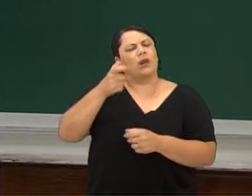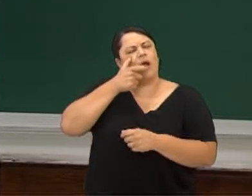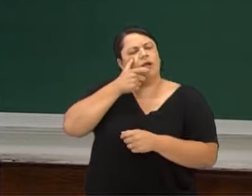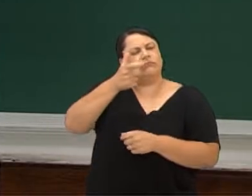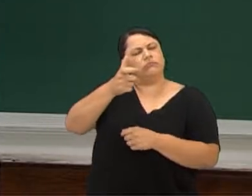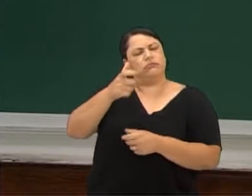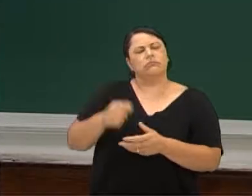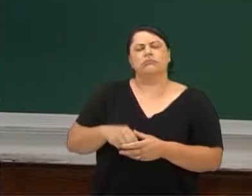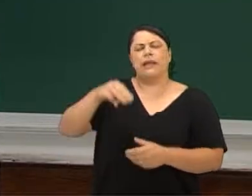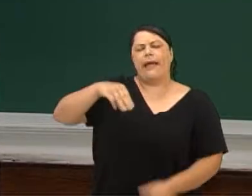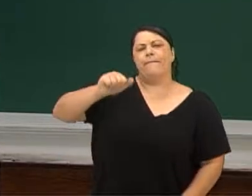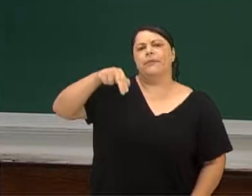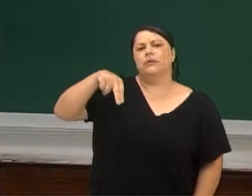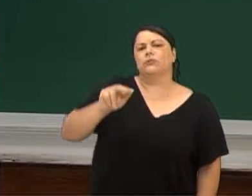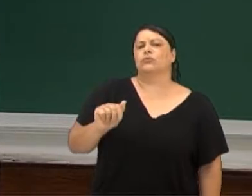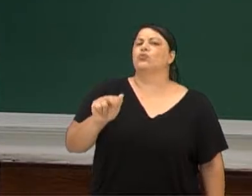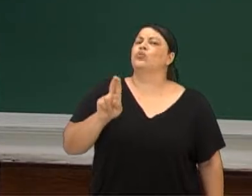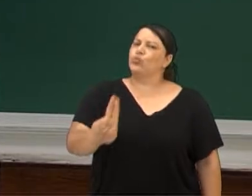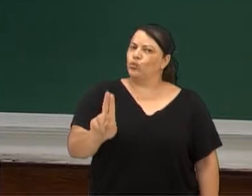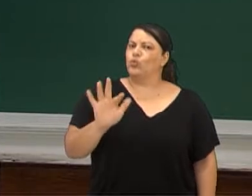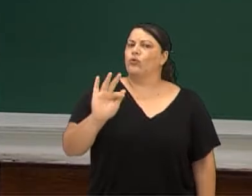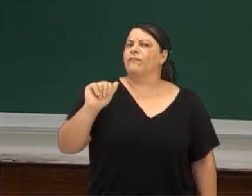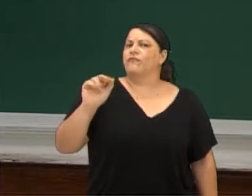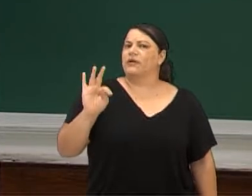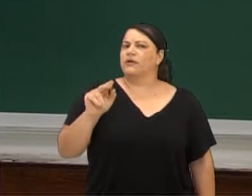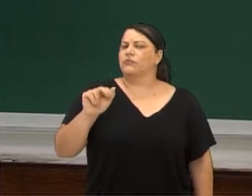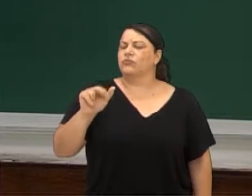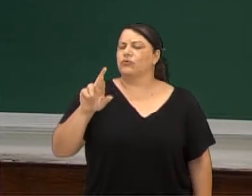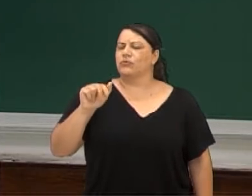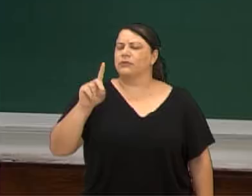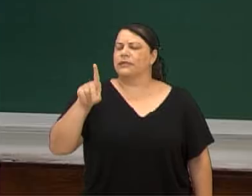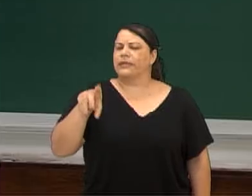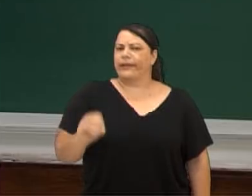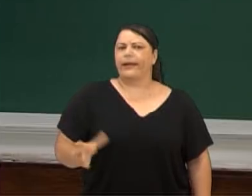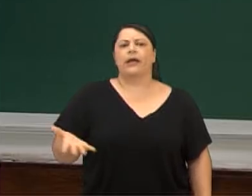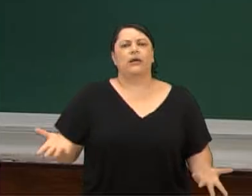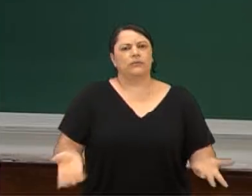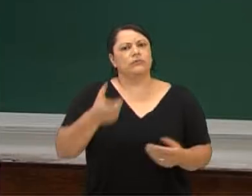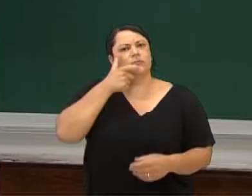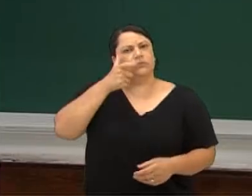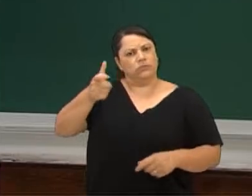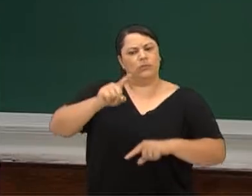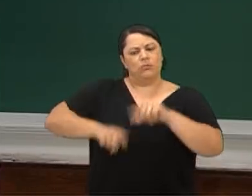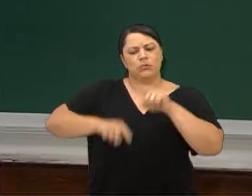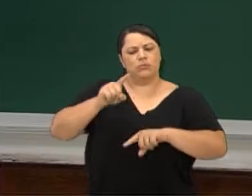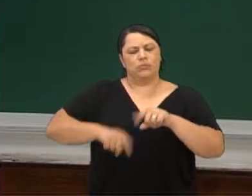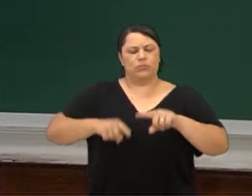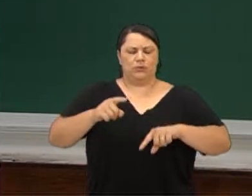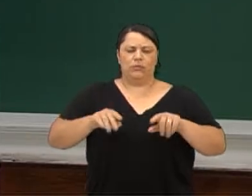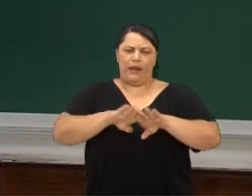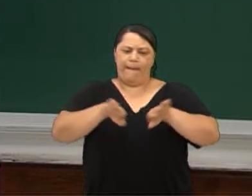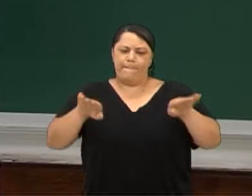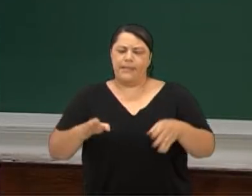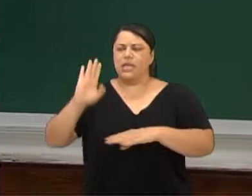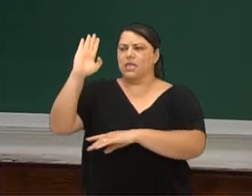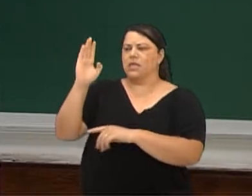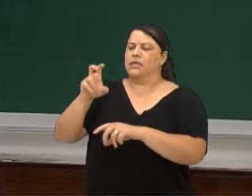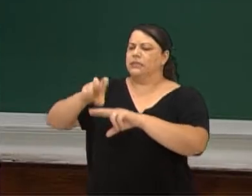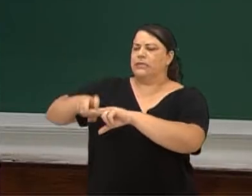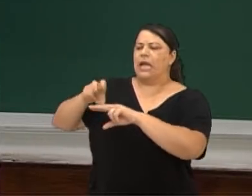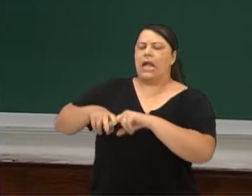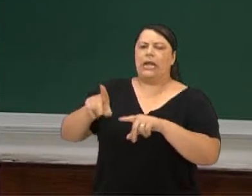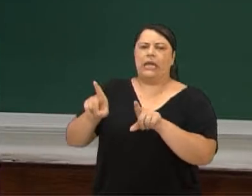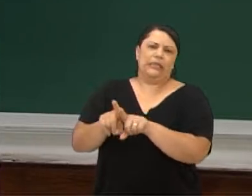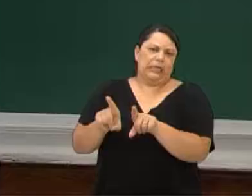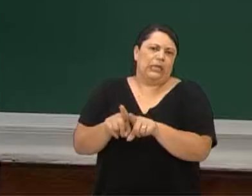interessante. Os países imperialistas tiravam a matéria-prima, faziam um produto, como a mesa, a cadeira que nós falamos, e